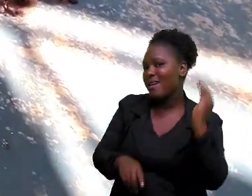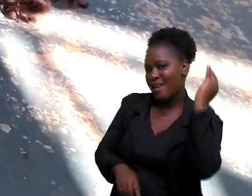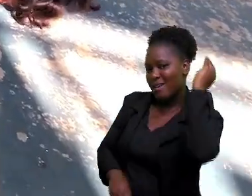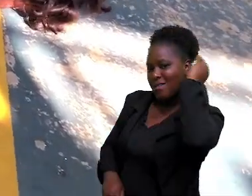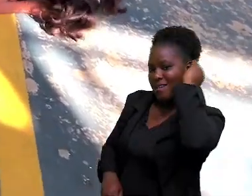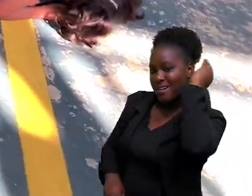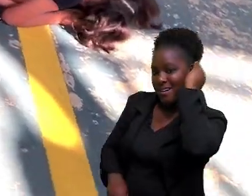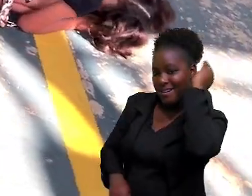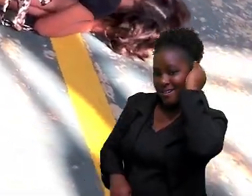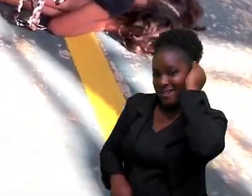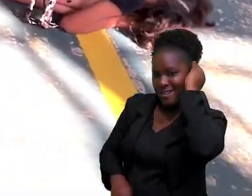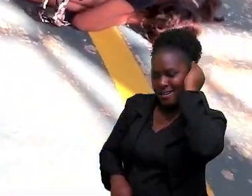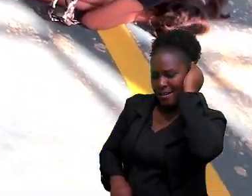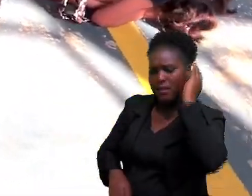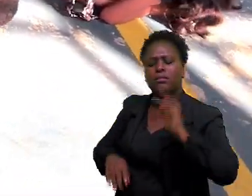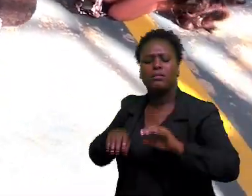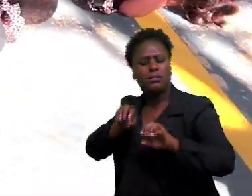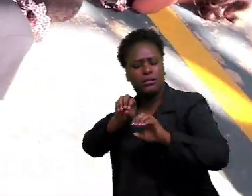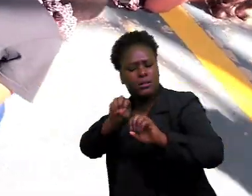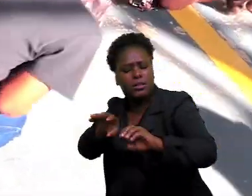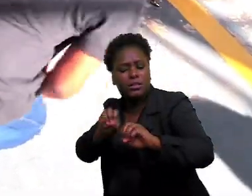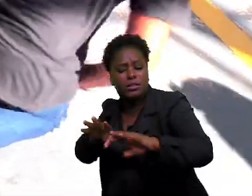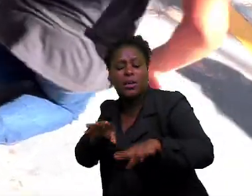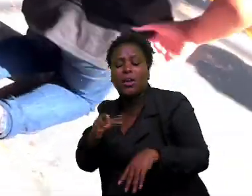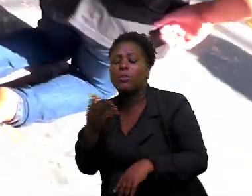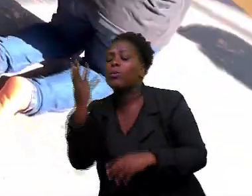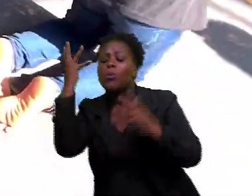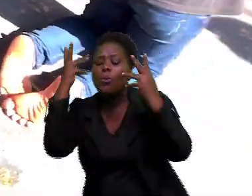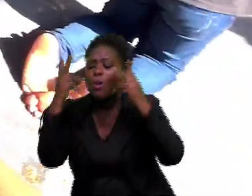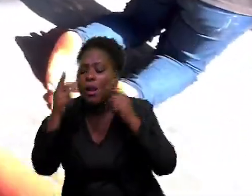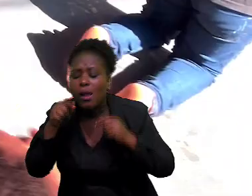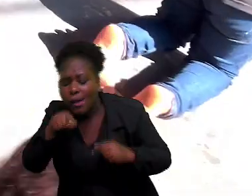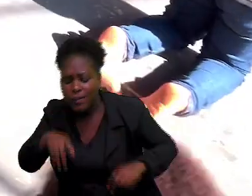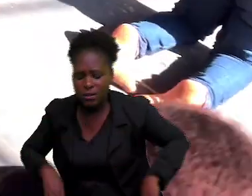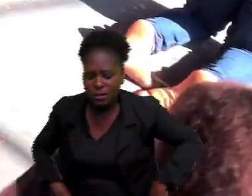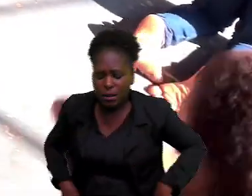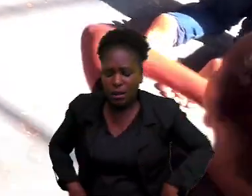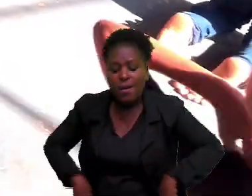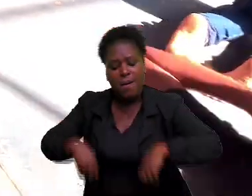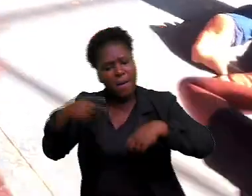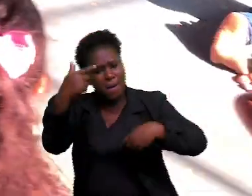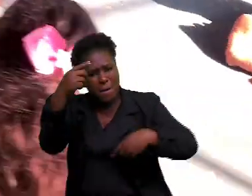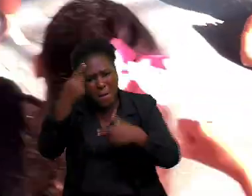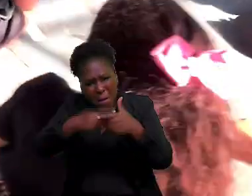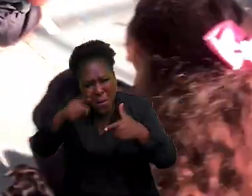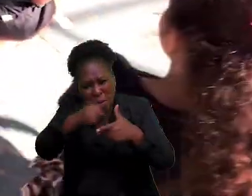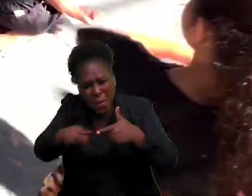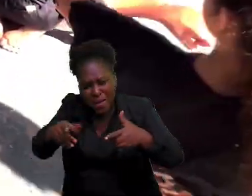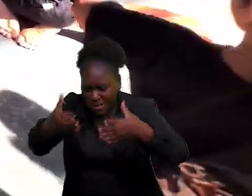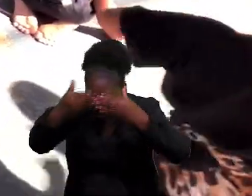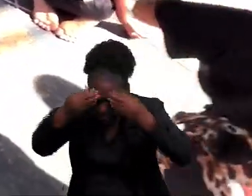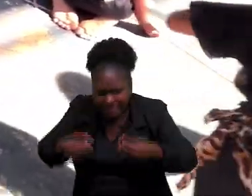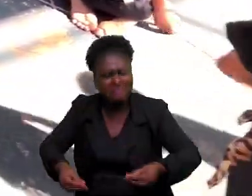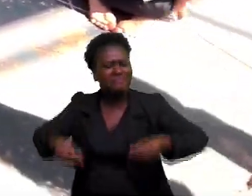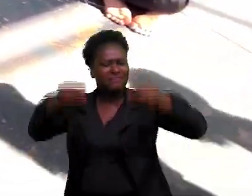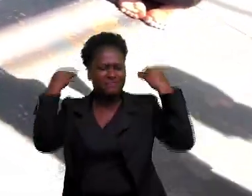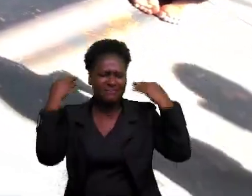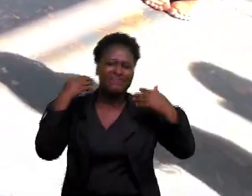Sim, vai entender. Os seus problemas você deve